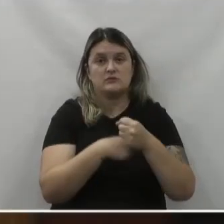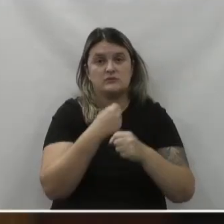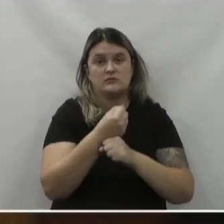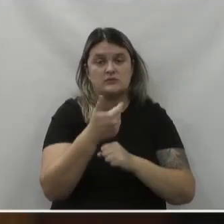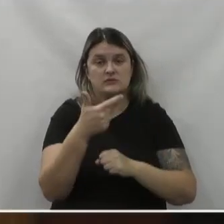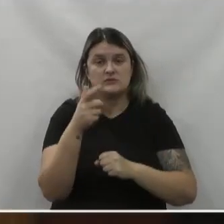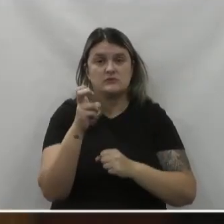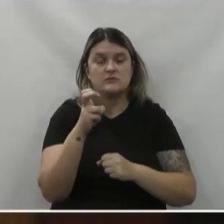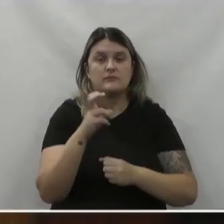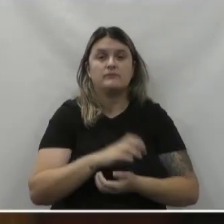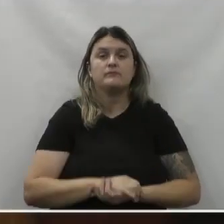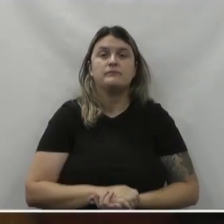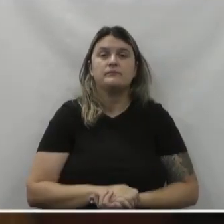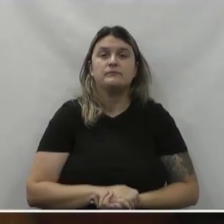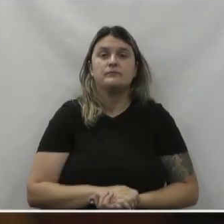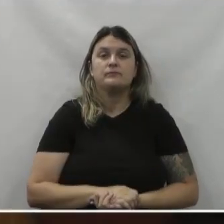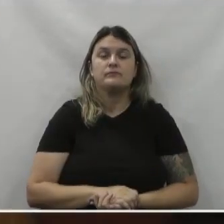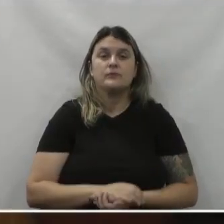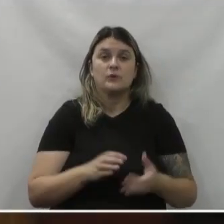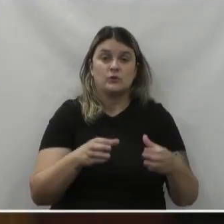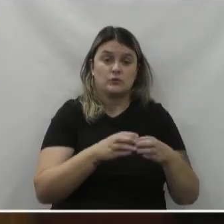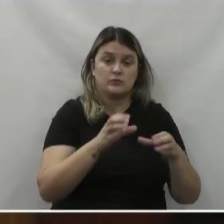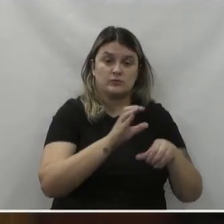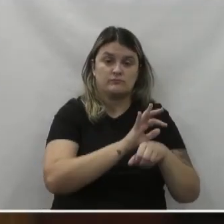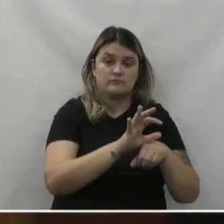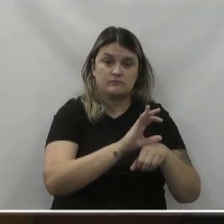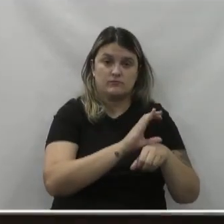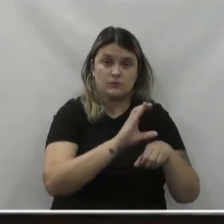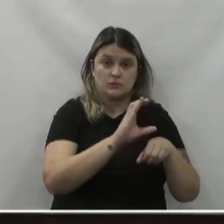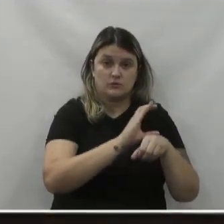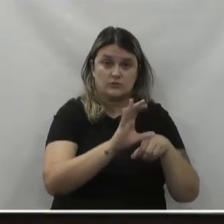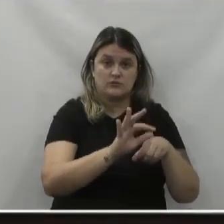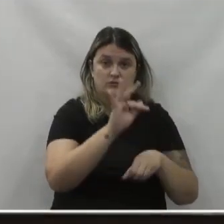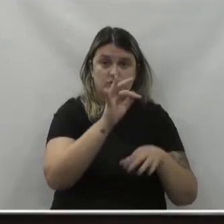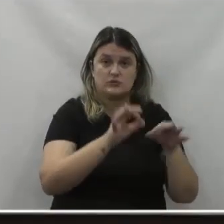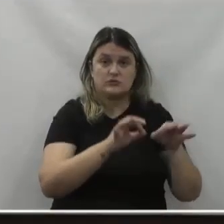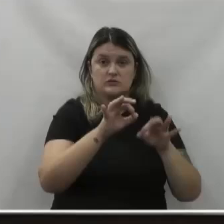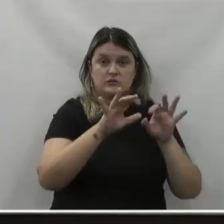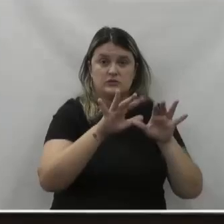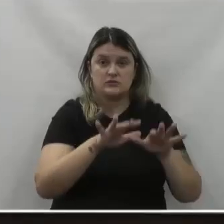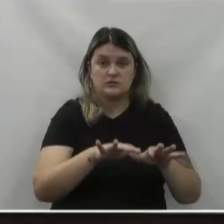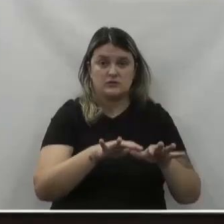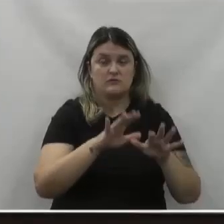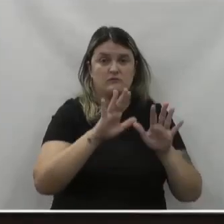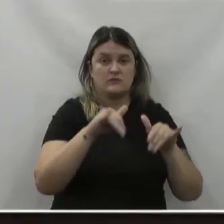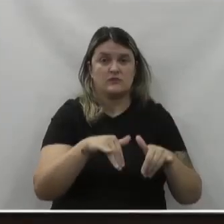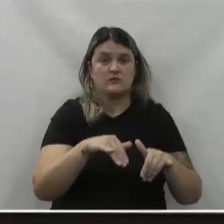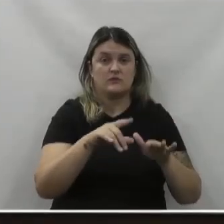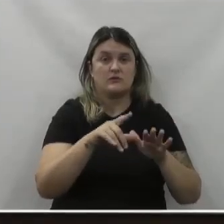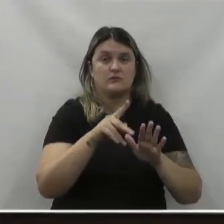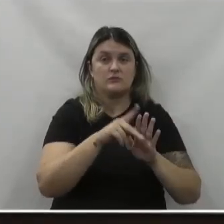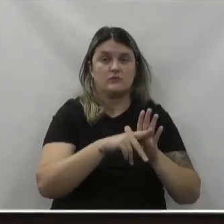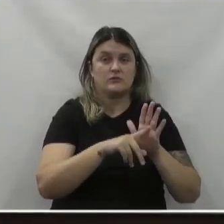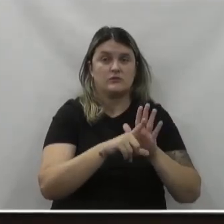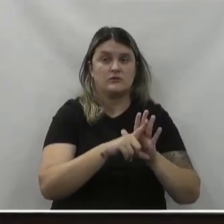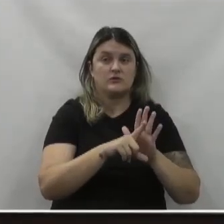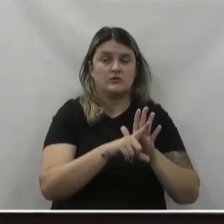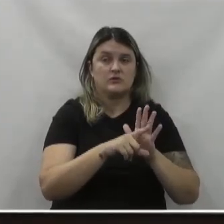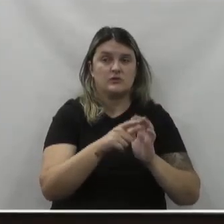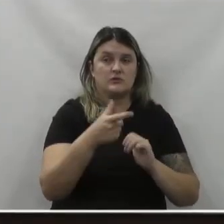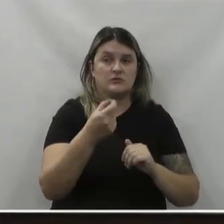do parecer fundamentado da Comissão de Constituição, Justiça e Redação Final. Favorável ao projeto de lei ordinária número